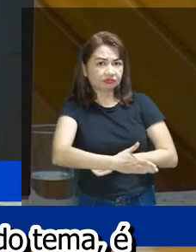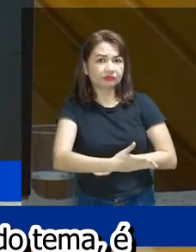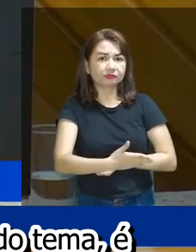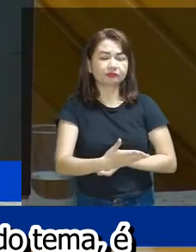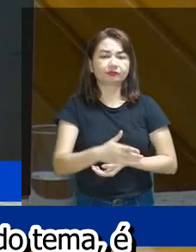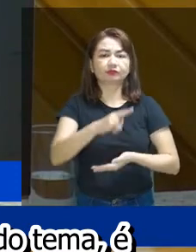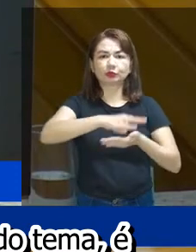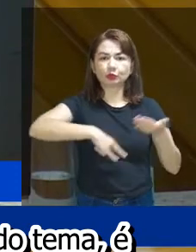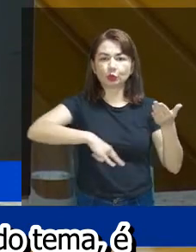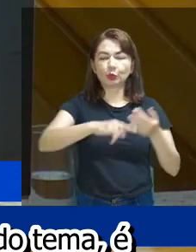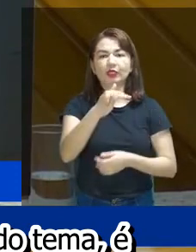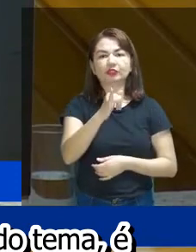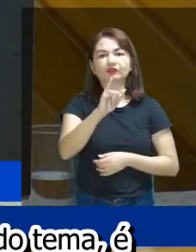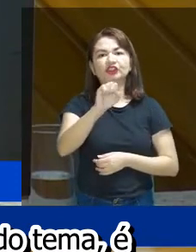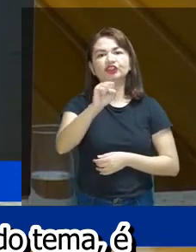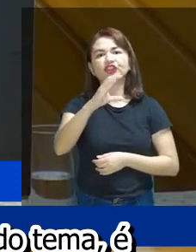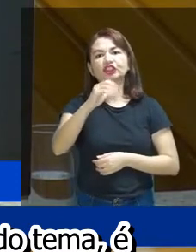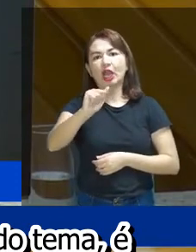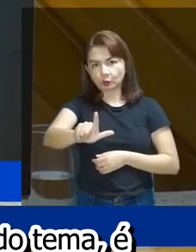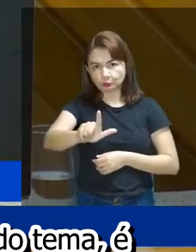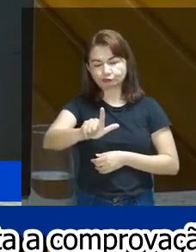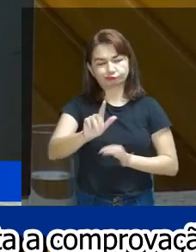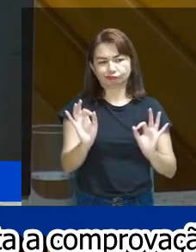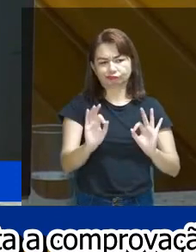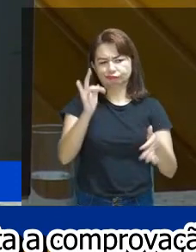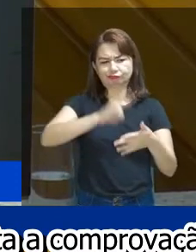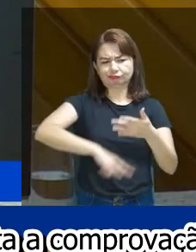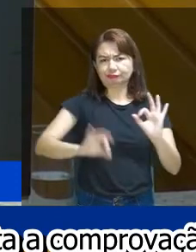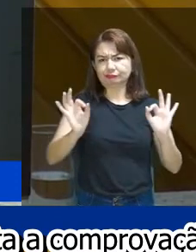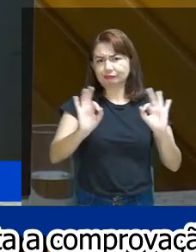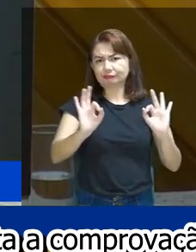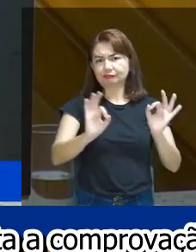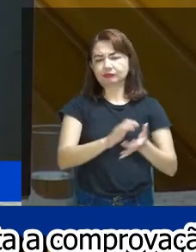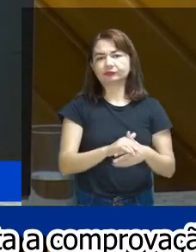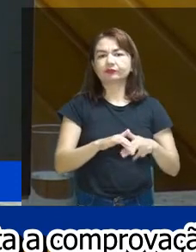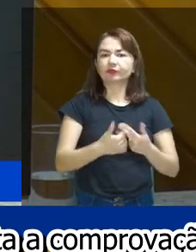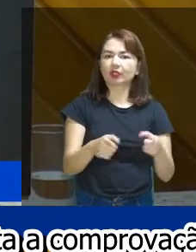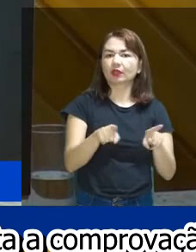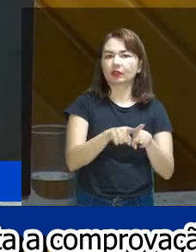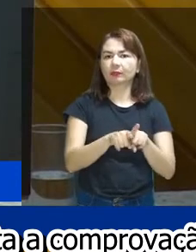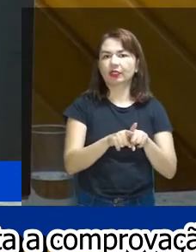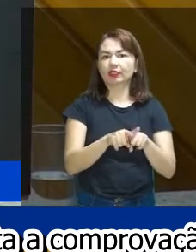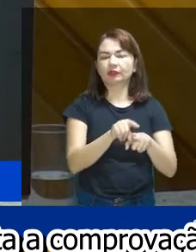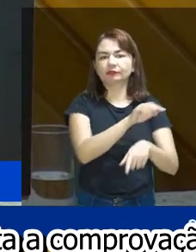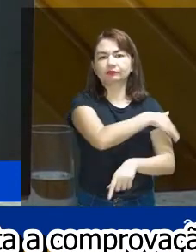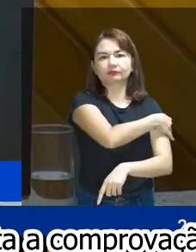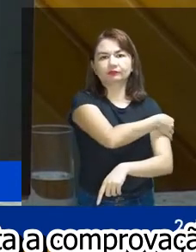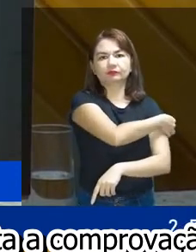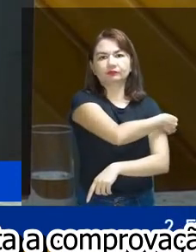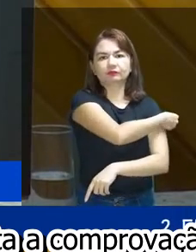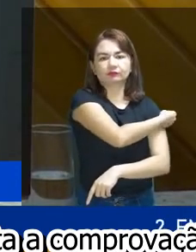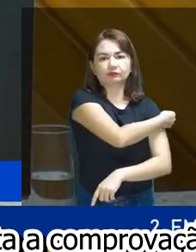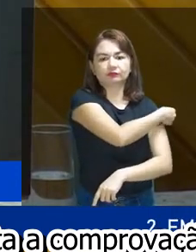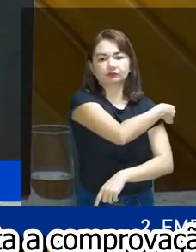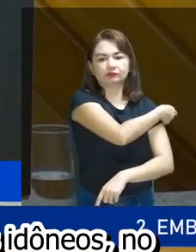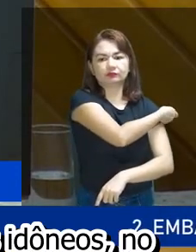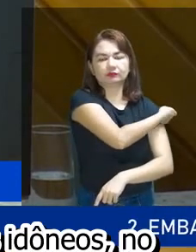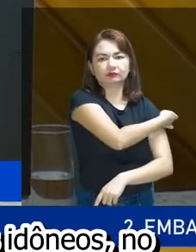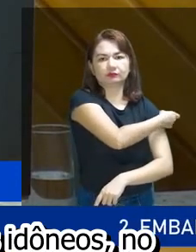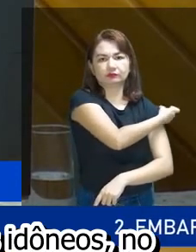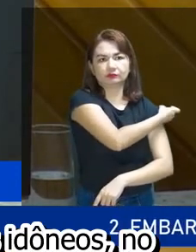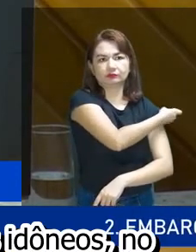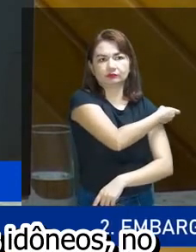por documentos fiscais. Acerca do tema, é imperioso destacar que, embora a norma de regência admita a comprovação